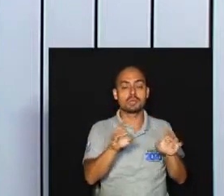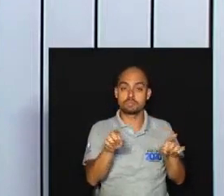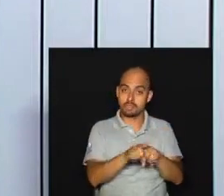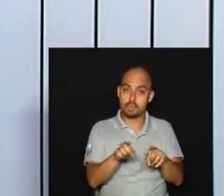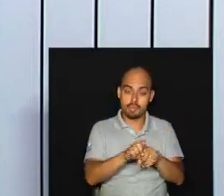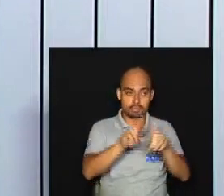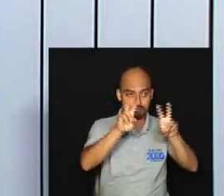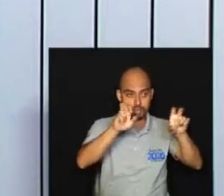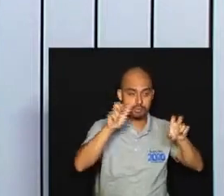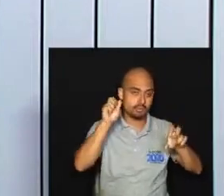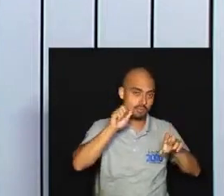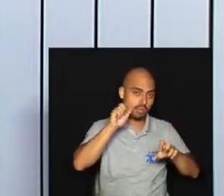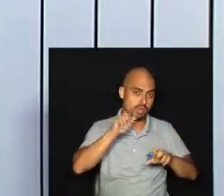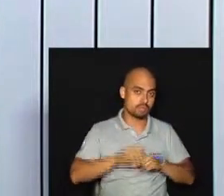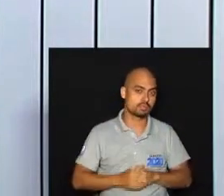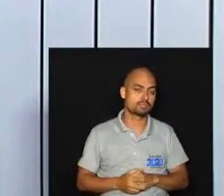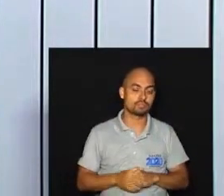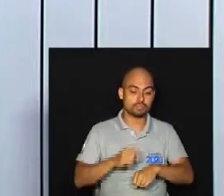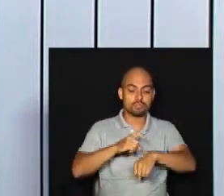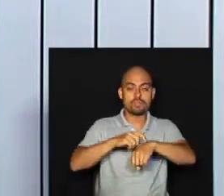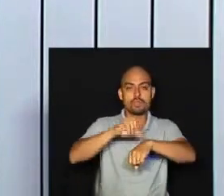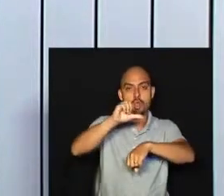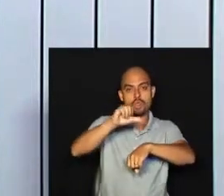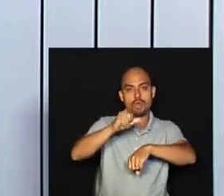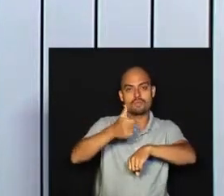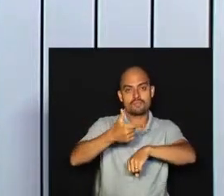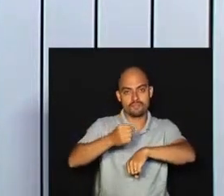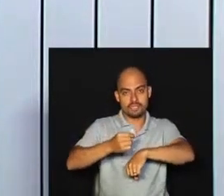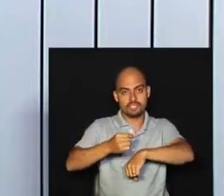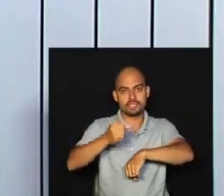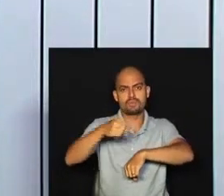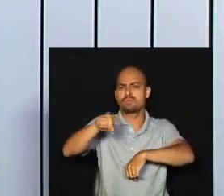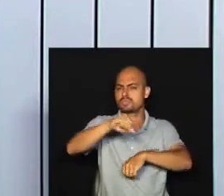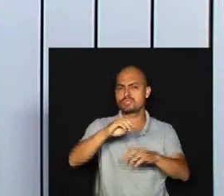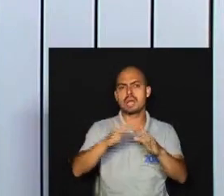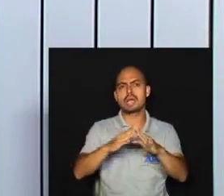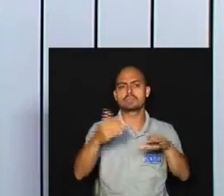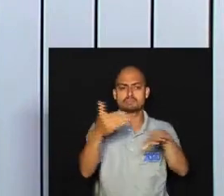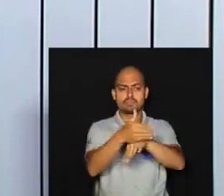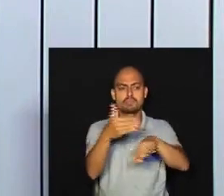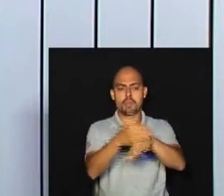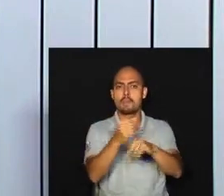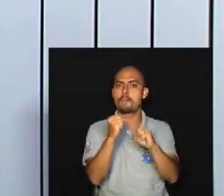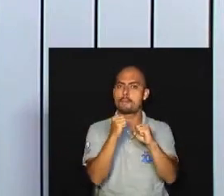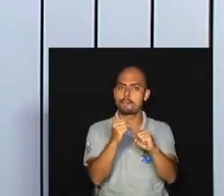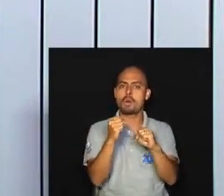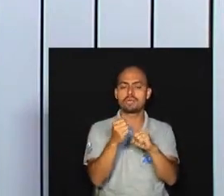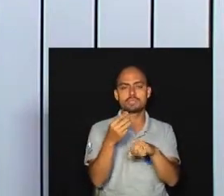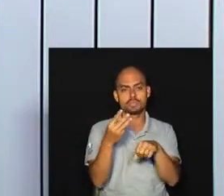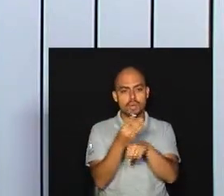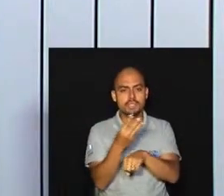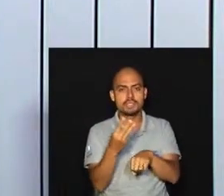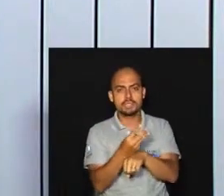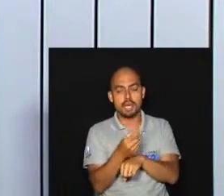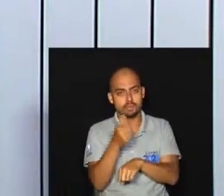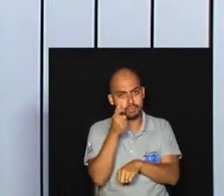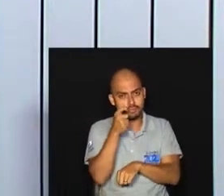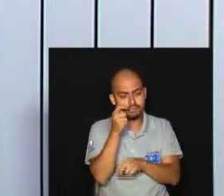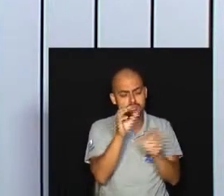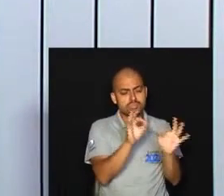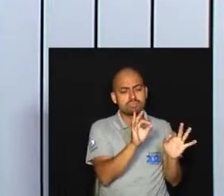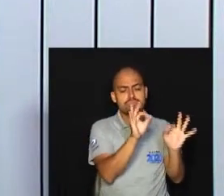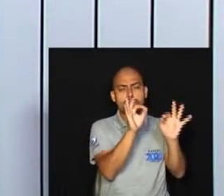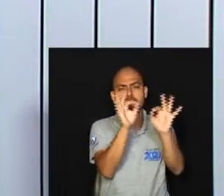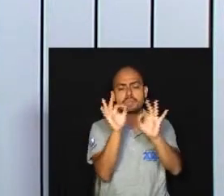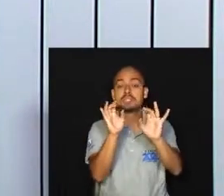também sobre esse assunto. 9h20, você aí de casa pode participar, viu? Está assistindo aí a nossa programação